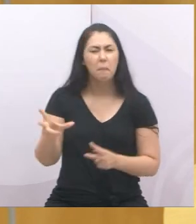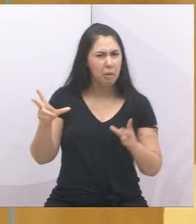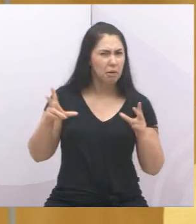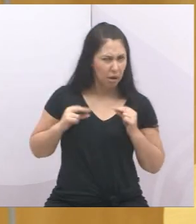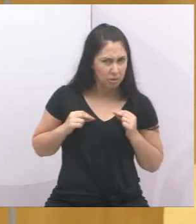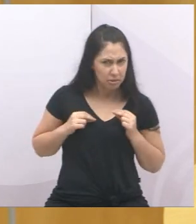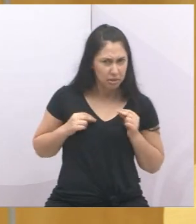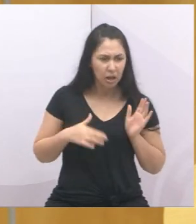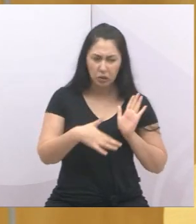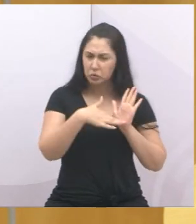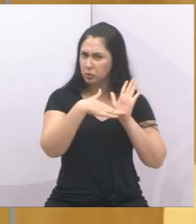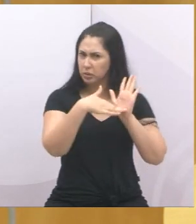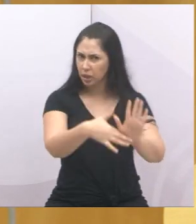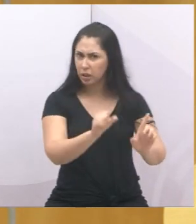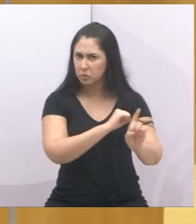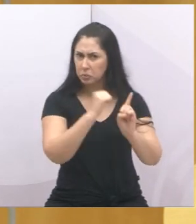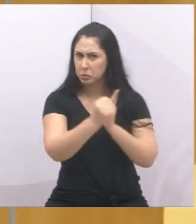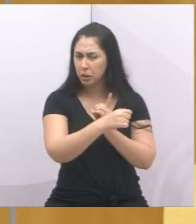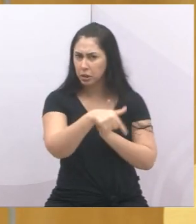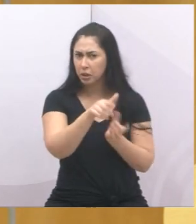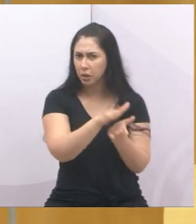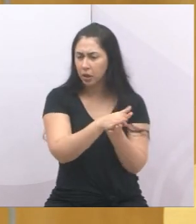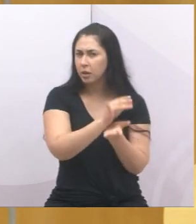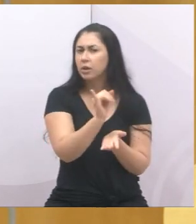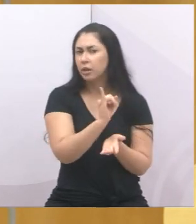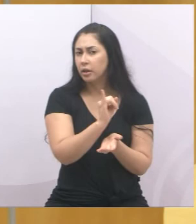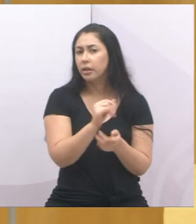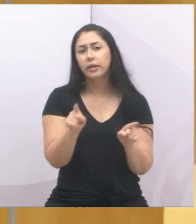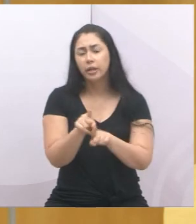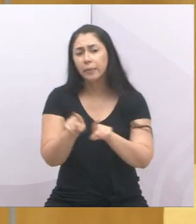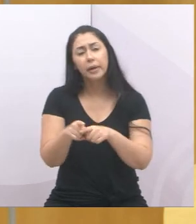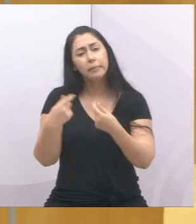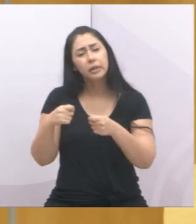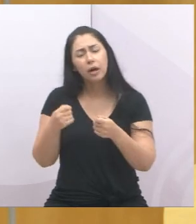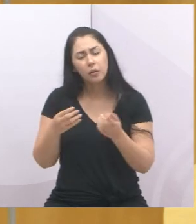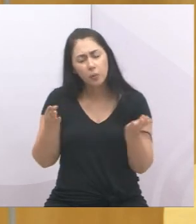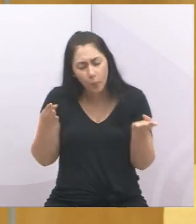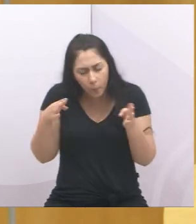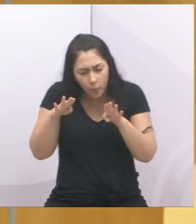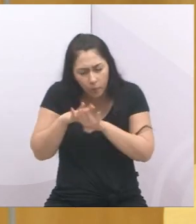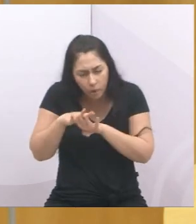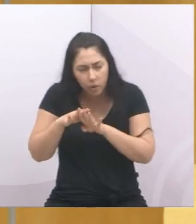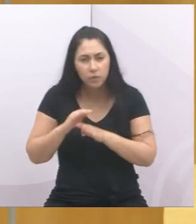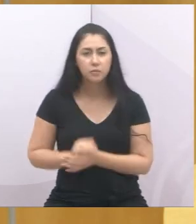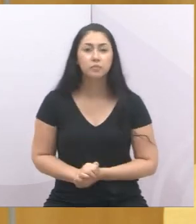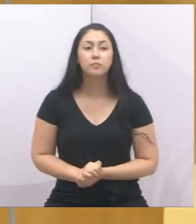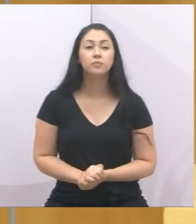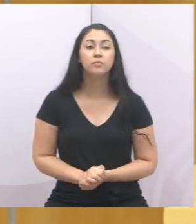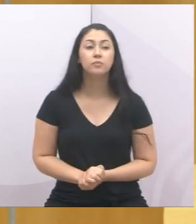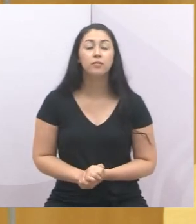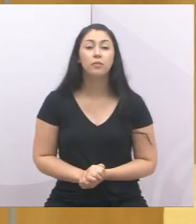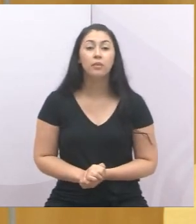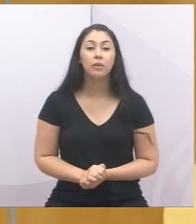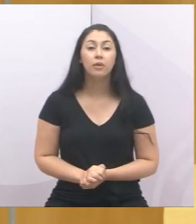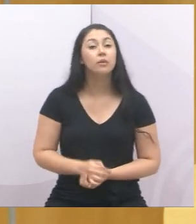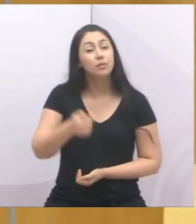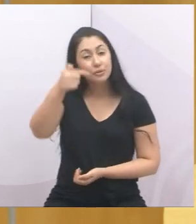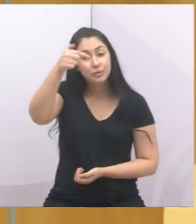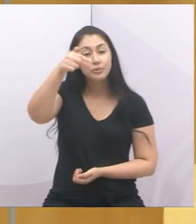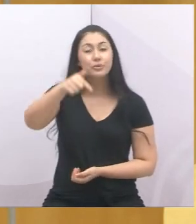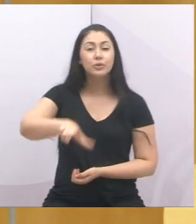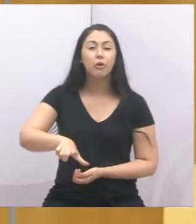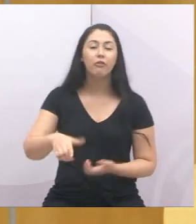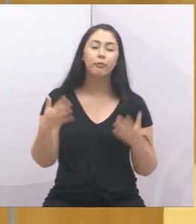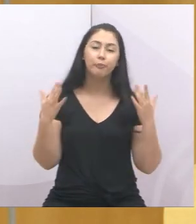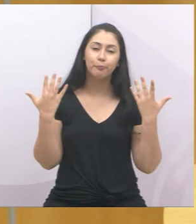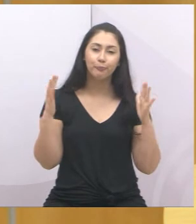que contribuíram com a sociedade jacariense e na sua humildade, na sua caridade, no seu testemunho de vida. Então, aqui fica mais uma vez,